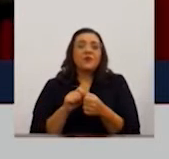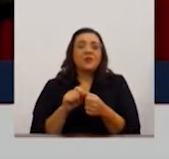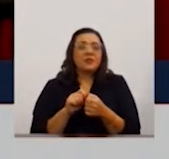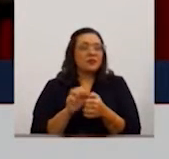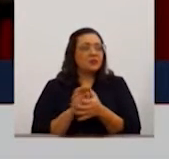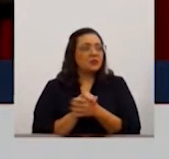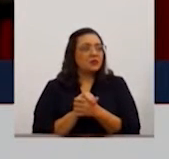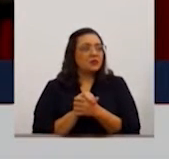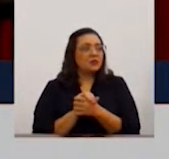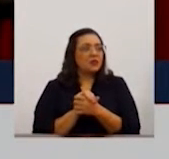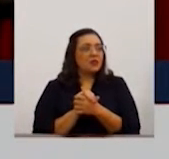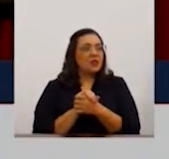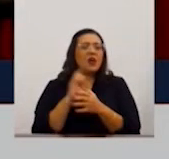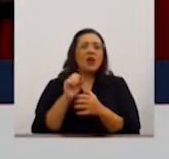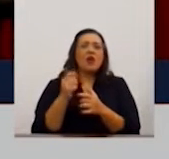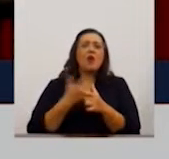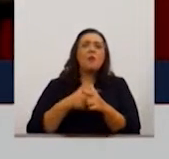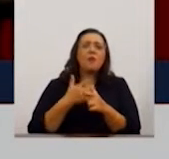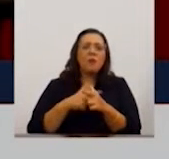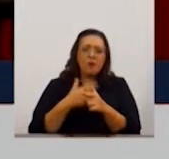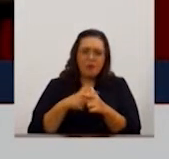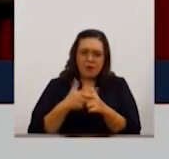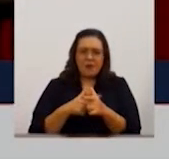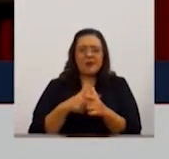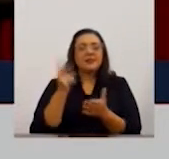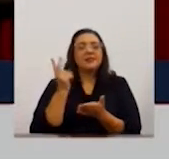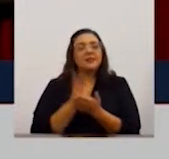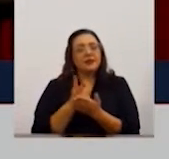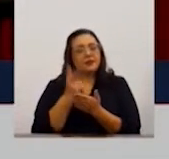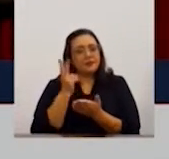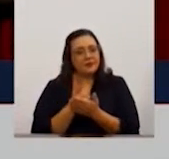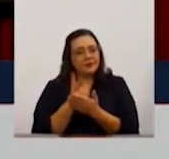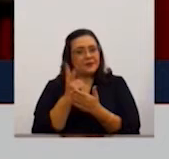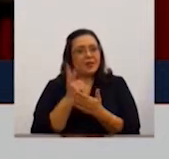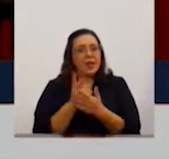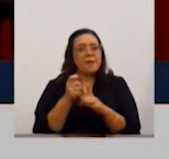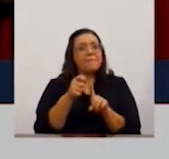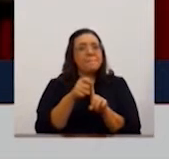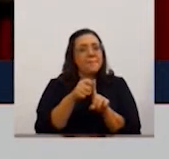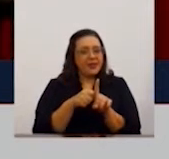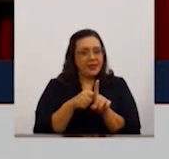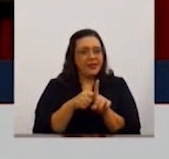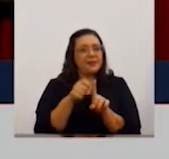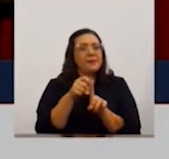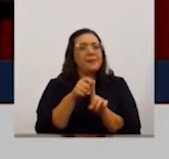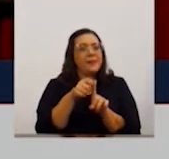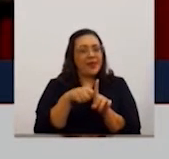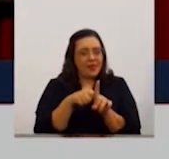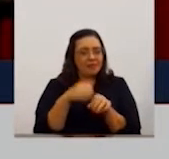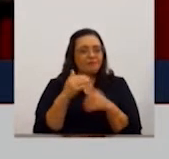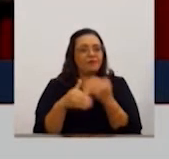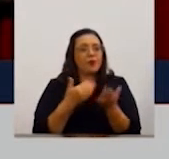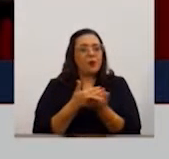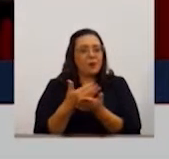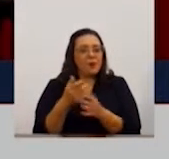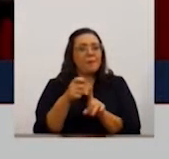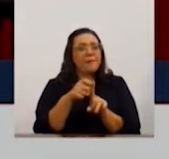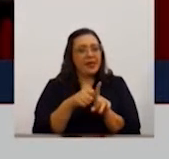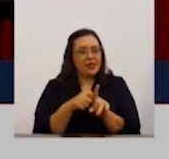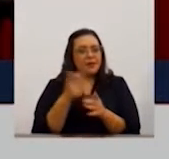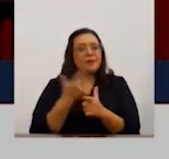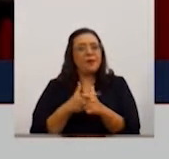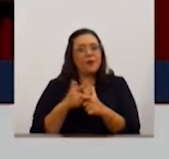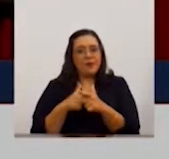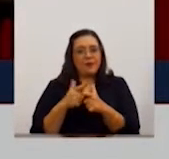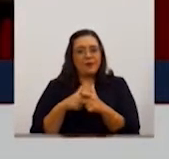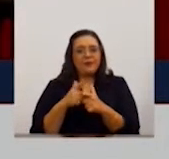recente de vereadores com o prefeito Jorge Seba. Ele destacou obras importantes em andamento na Zona Norte, como a nova sala para exames de